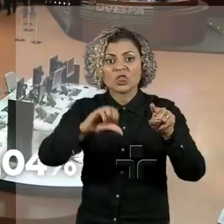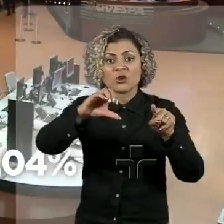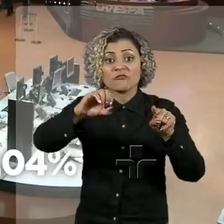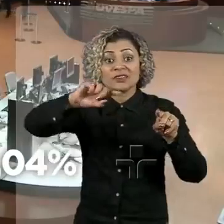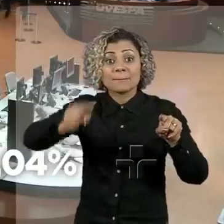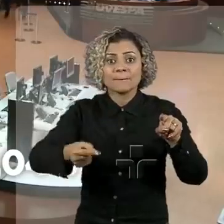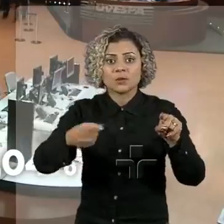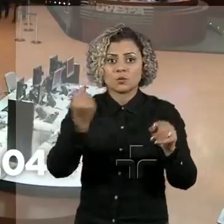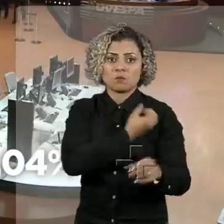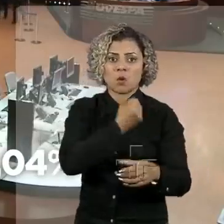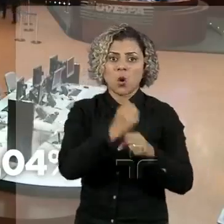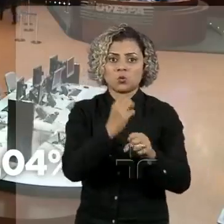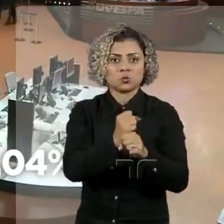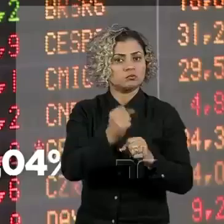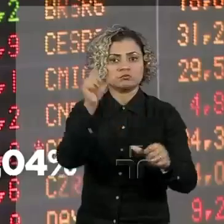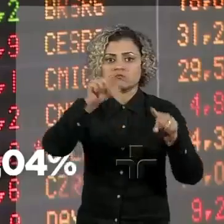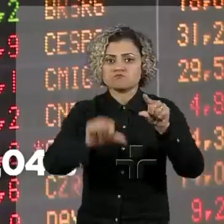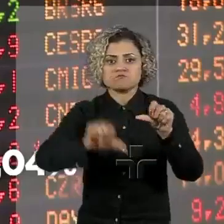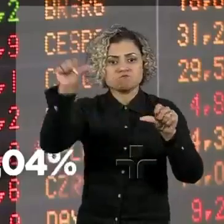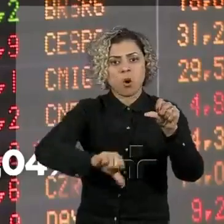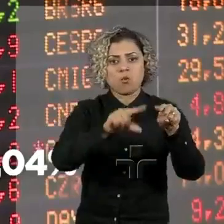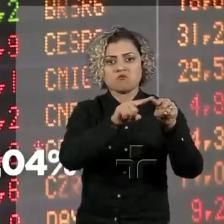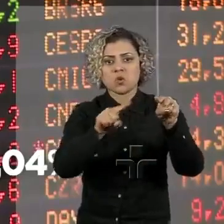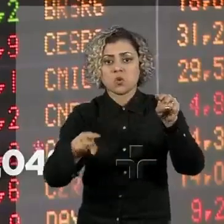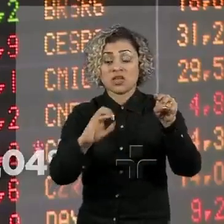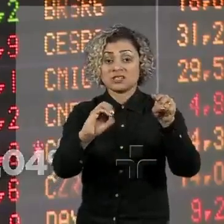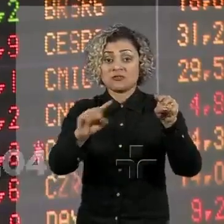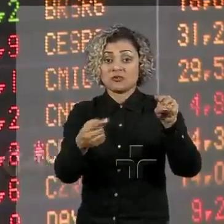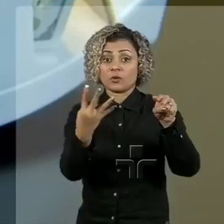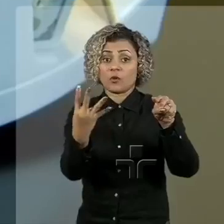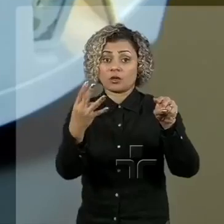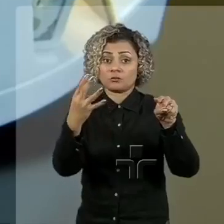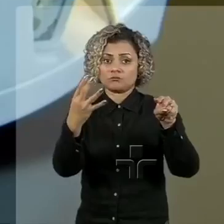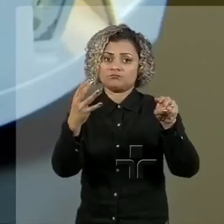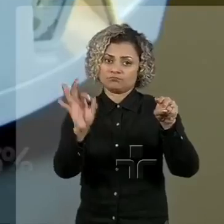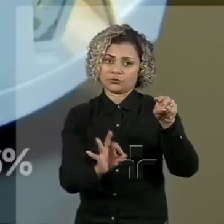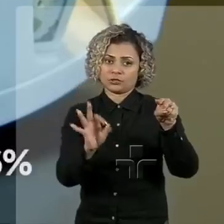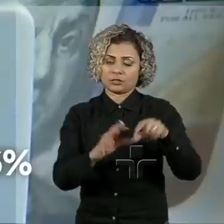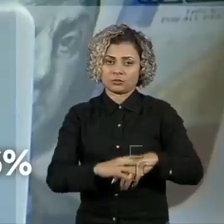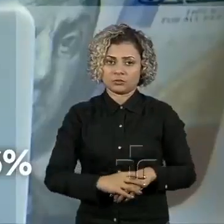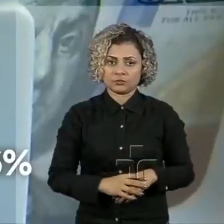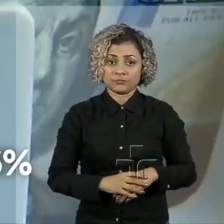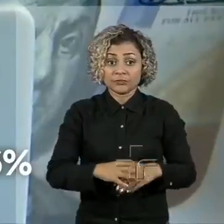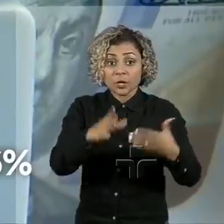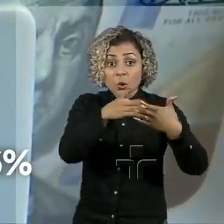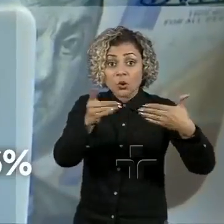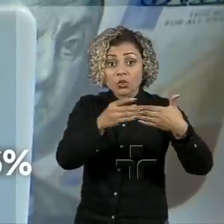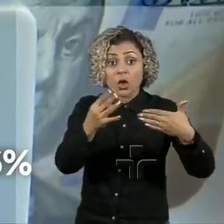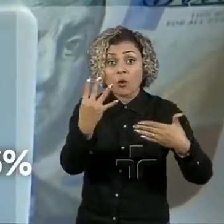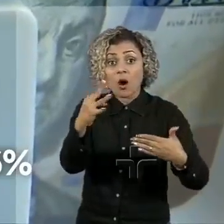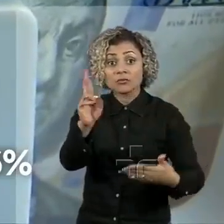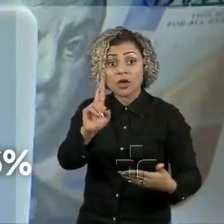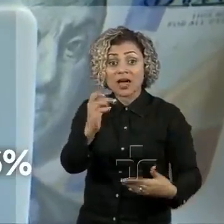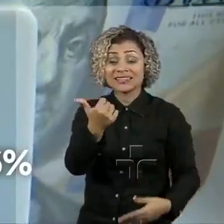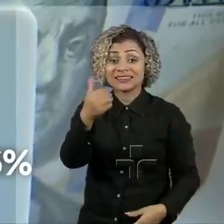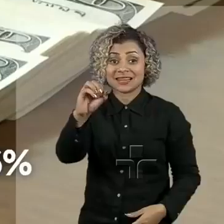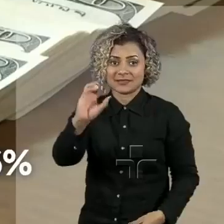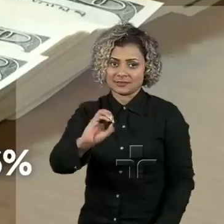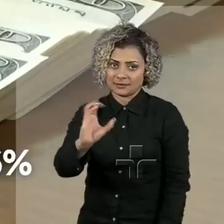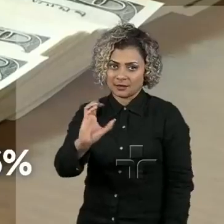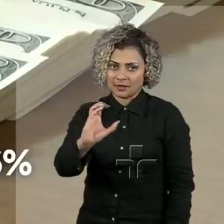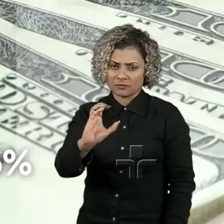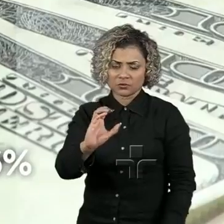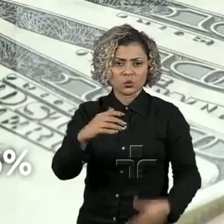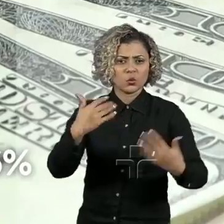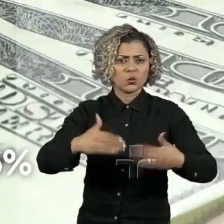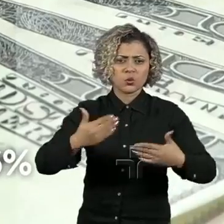pontos, com ligeira queda de 0,04%. O dólar fechou em R$ 4,10,